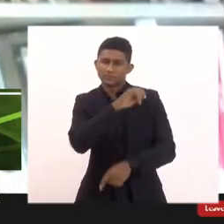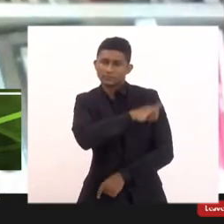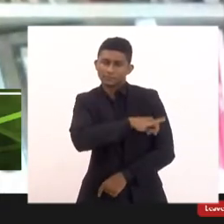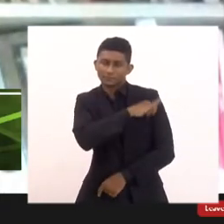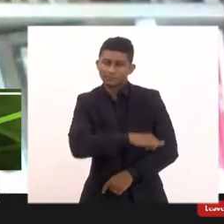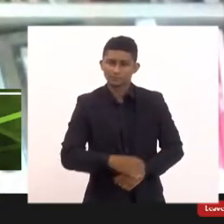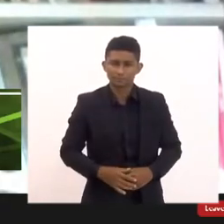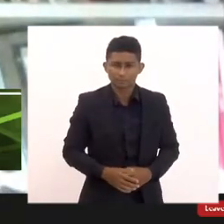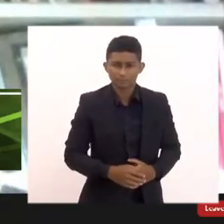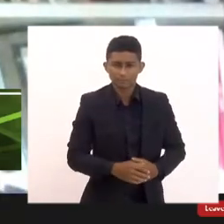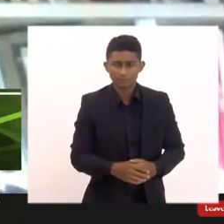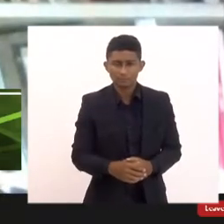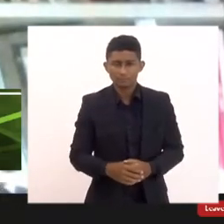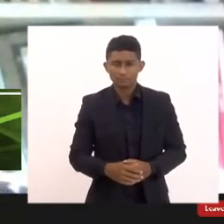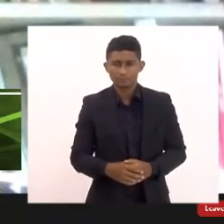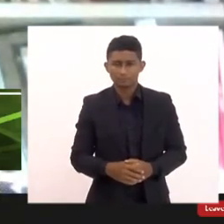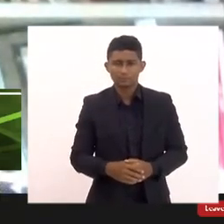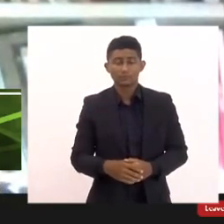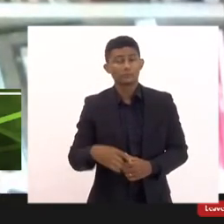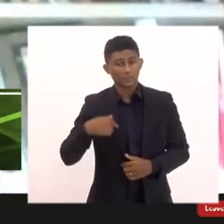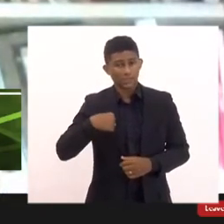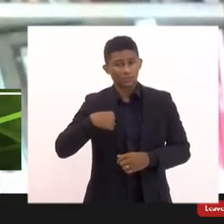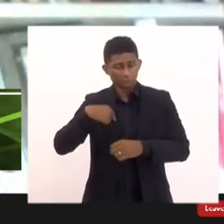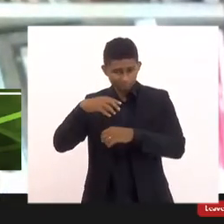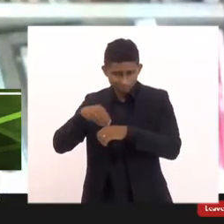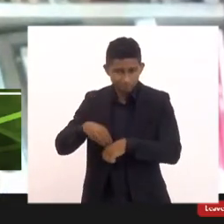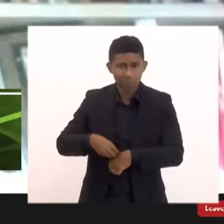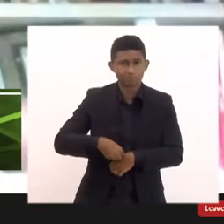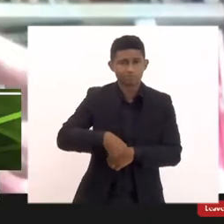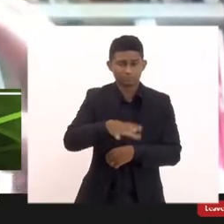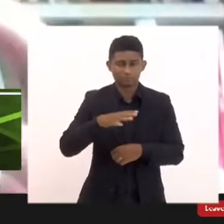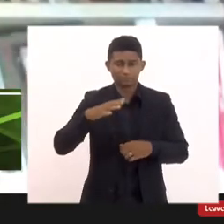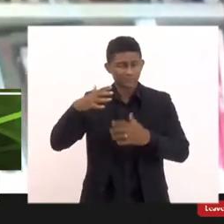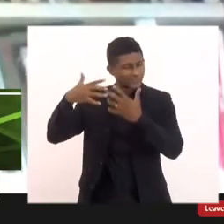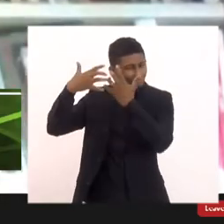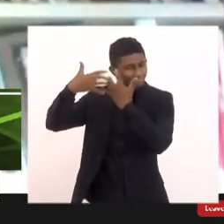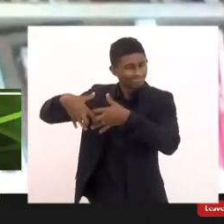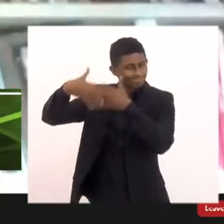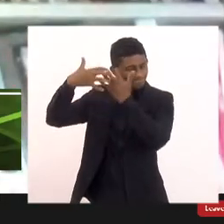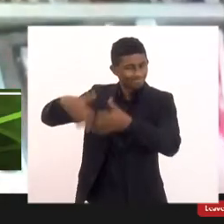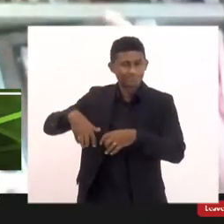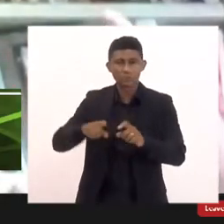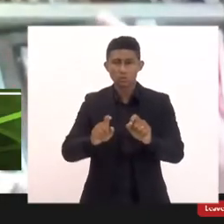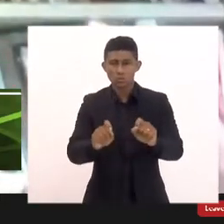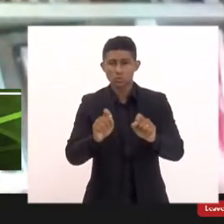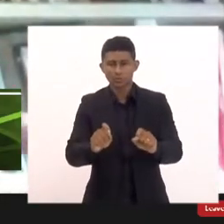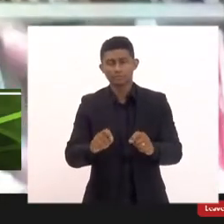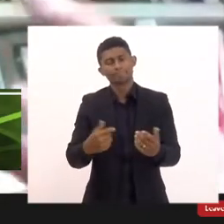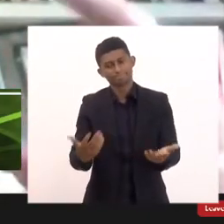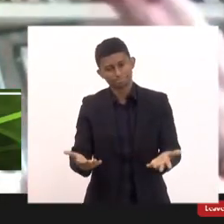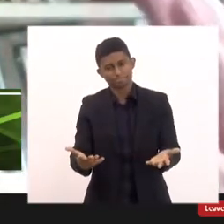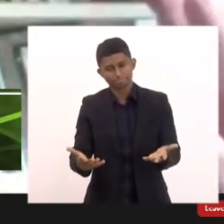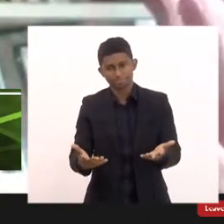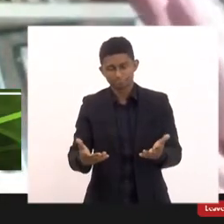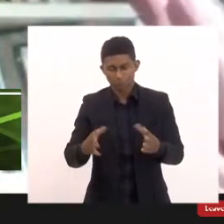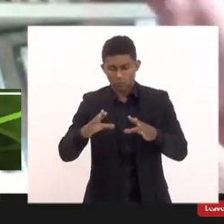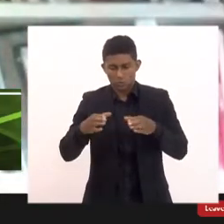deixar uma reflexão, né? A Secretaria de Saúde, ela